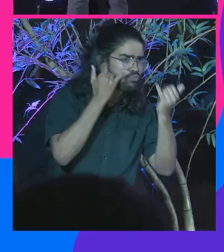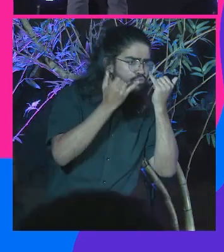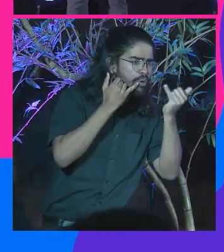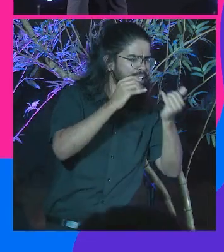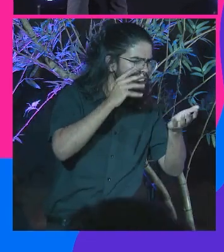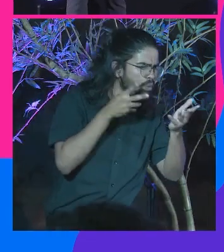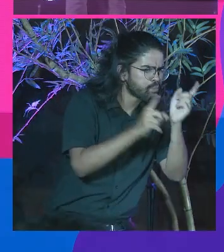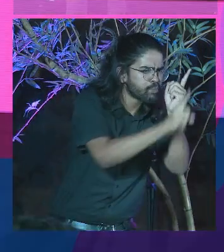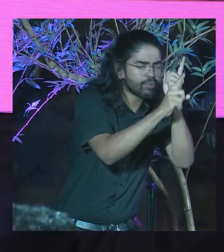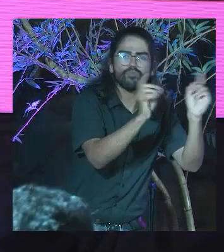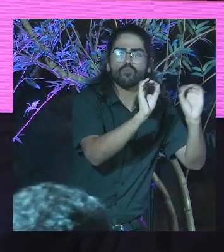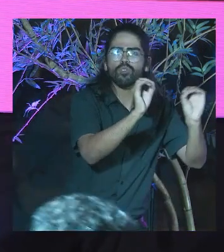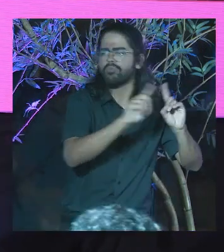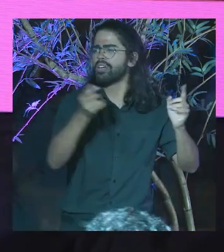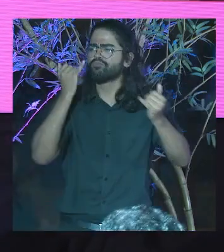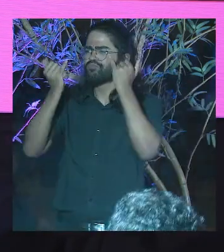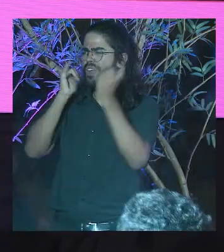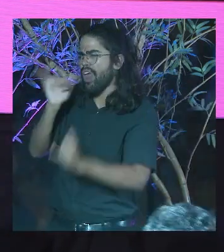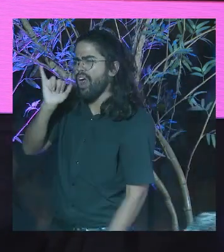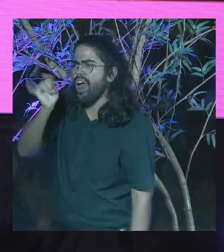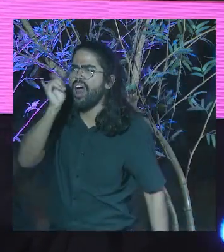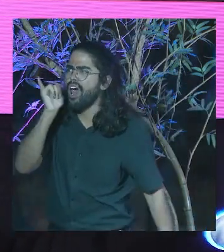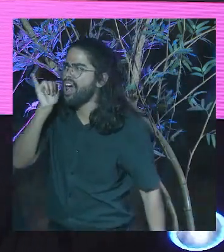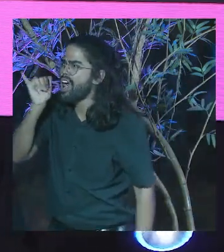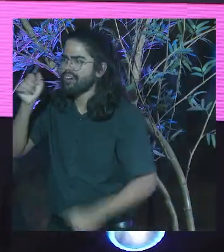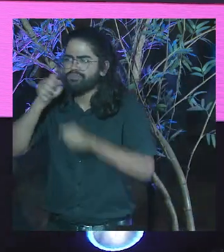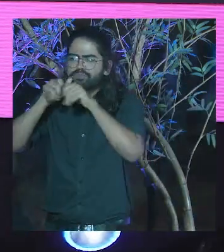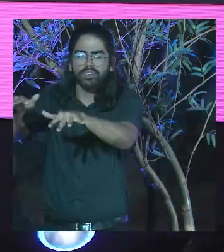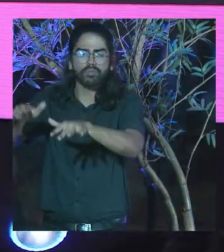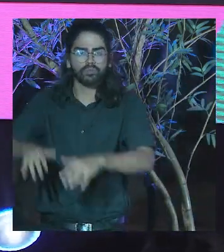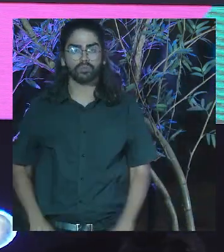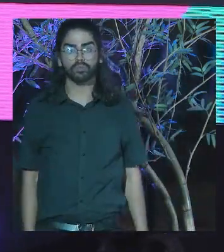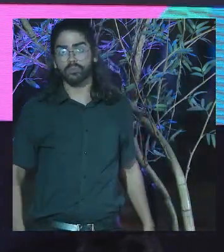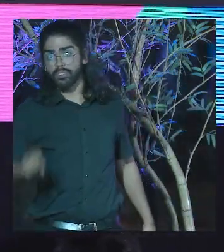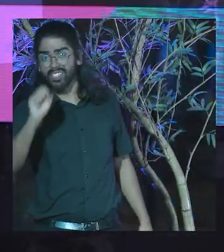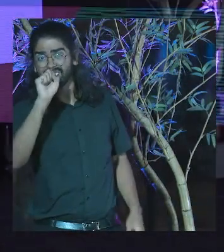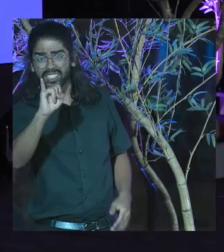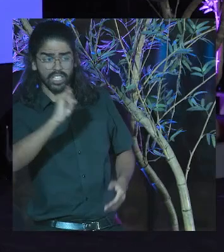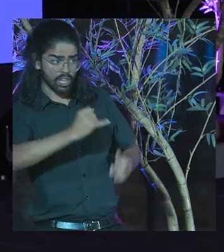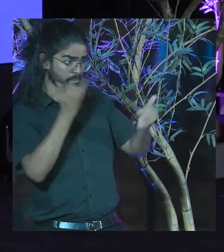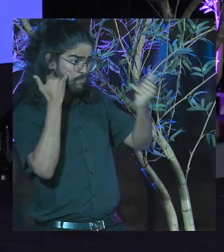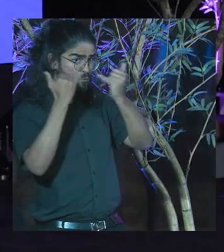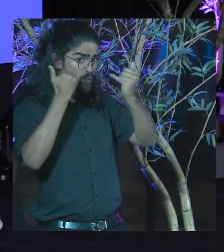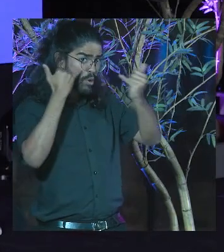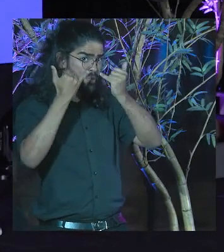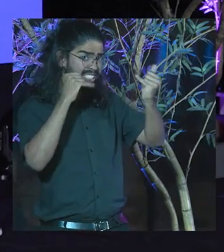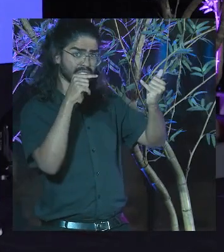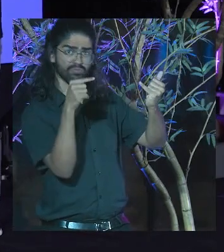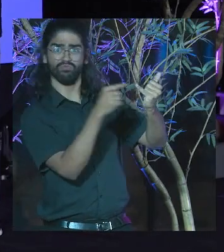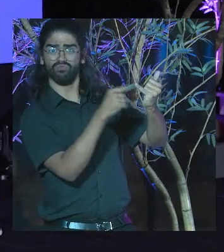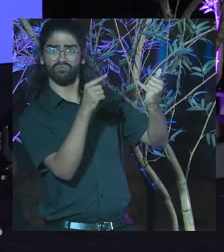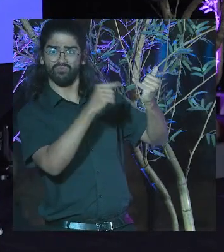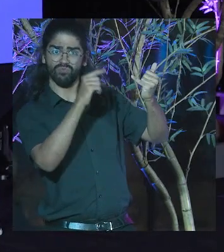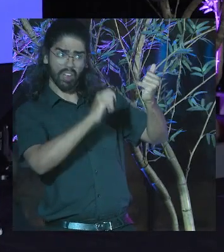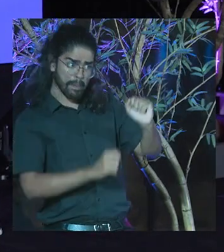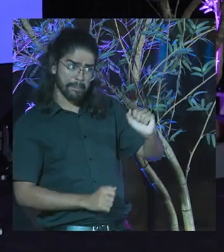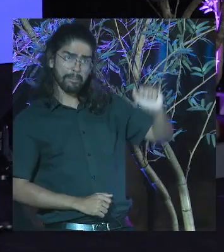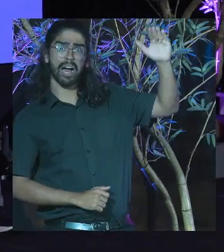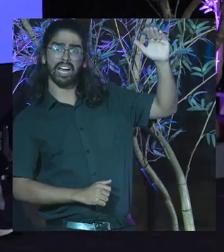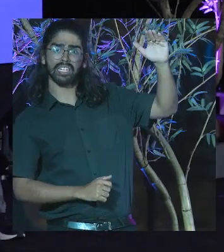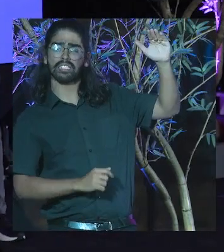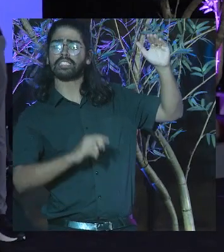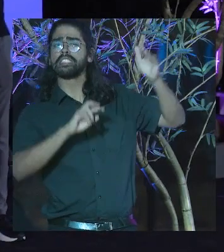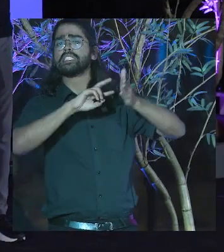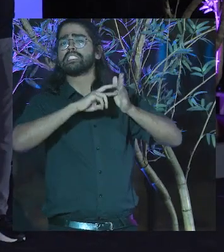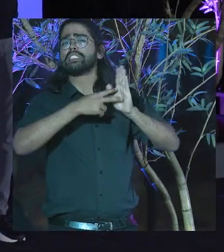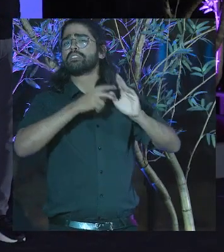adiante. Quantas histórias disso a gente conhece, né? Quando o peso dos dados é maior, geralmente é